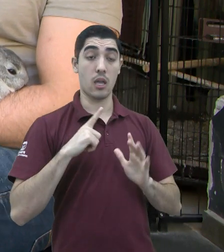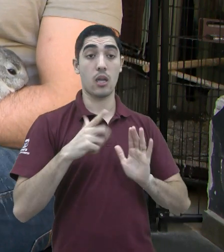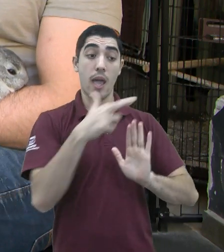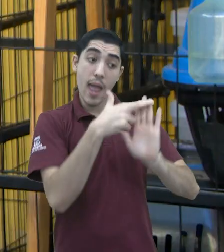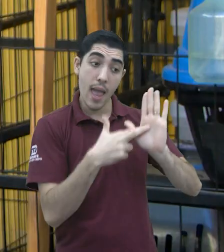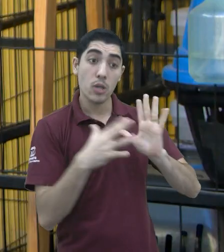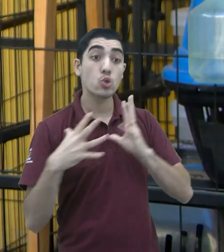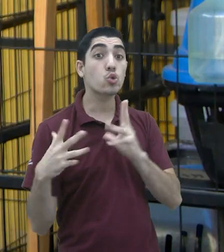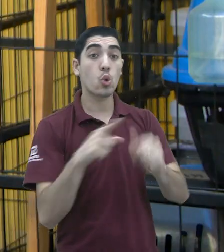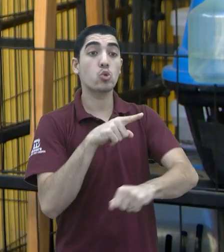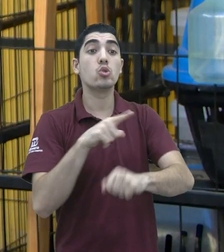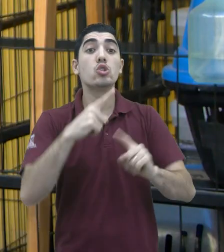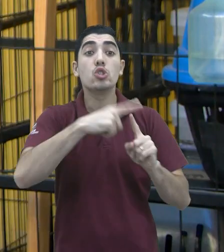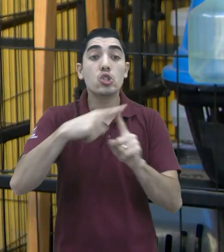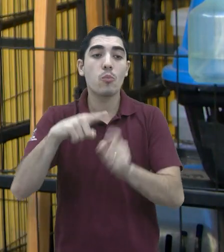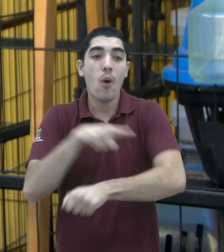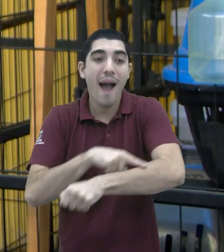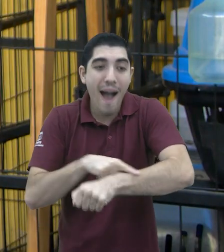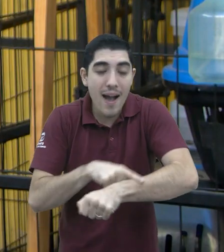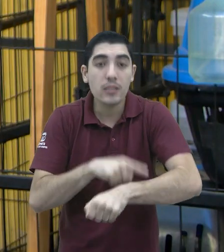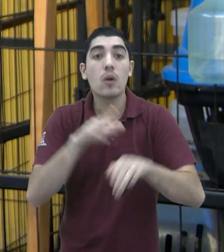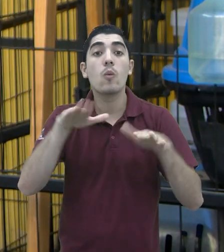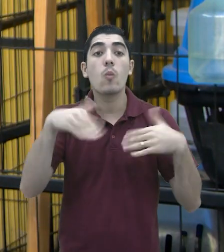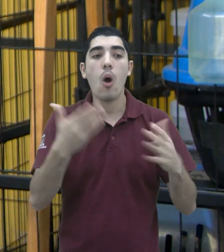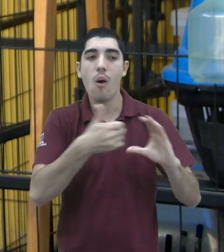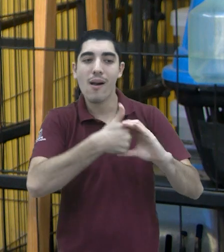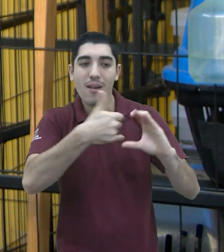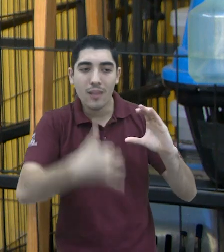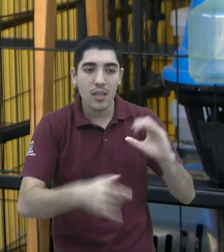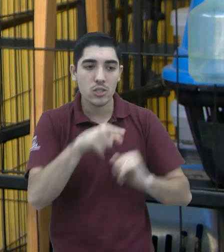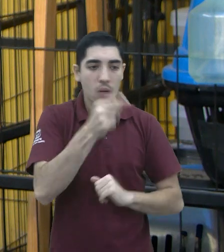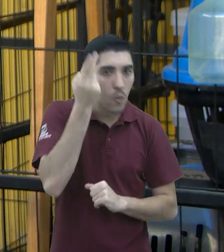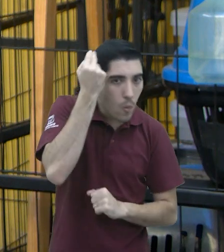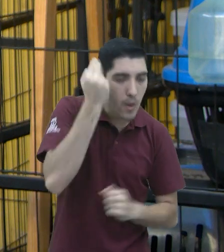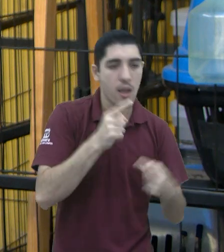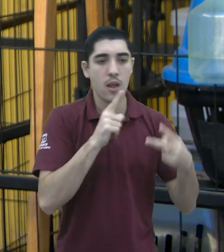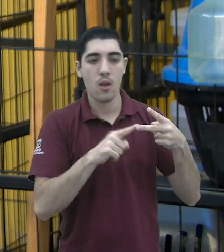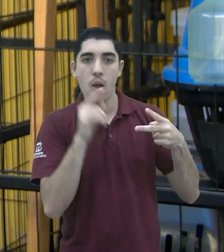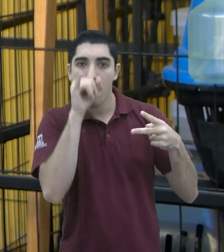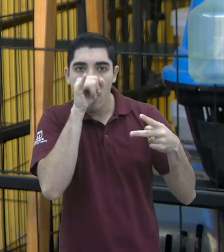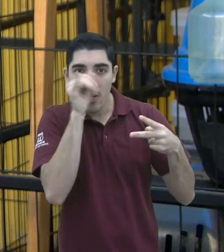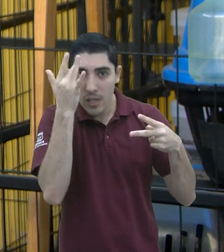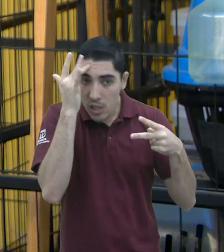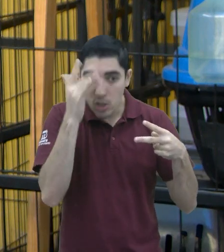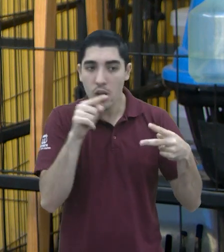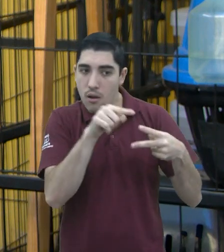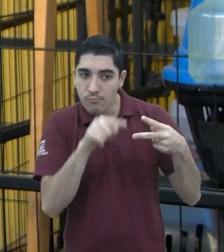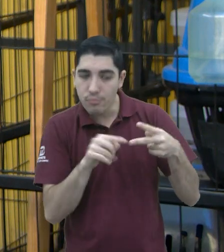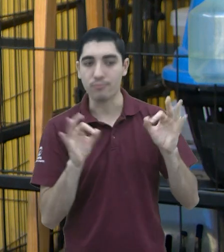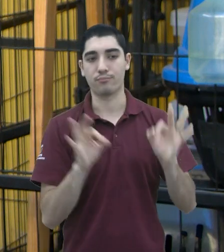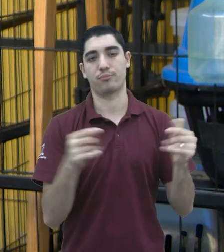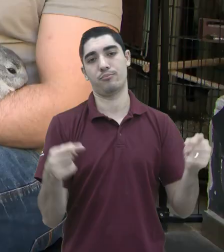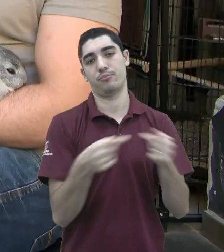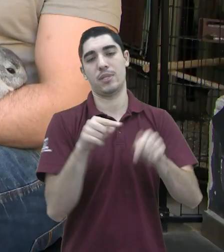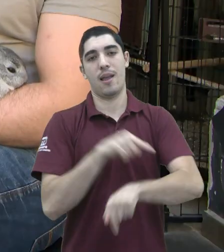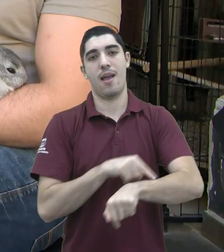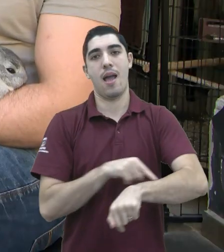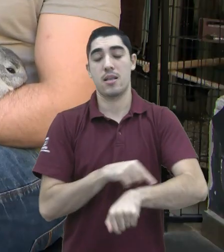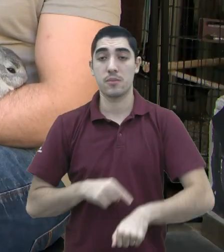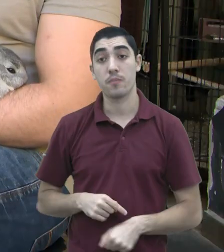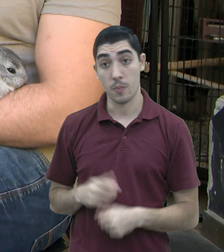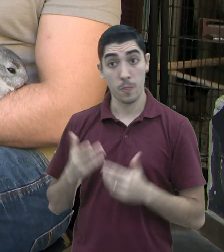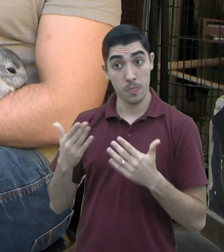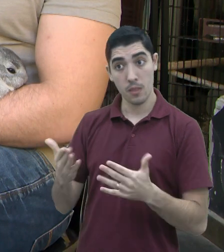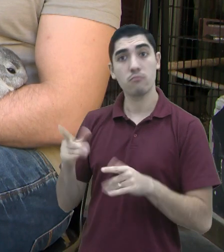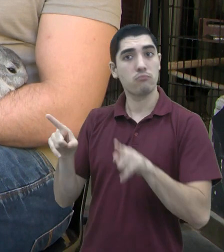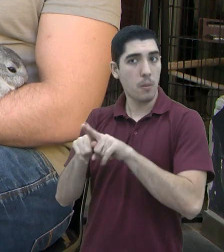cada raça. Então, ela denomina quais as características que tem que ter esses coelhos e os porquinhos da Índia para ser reconhecido como raça.